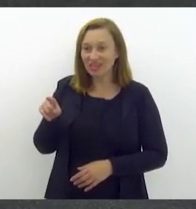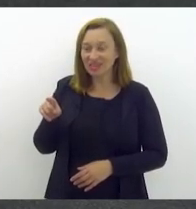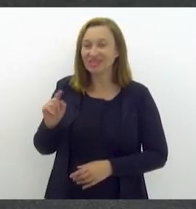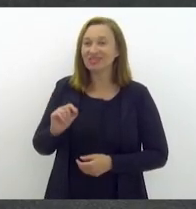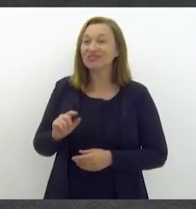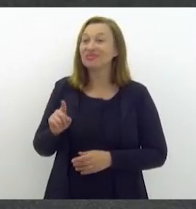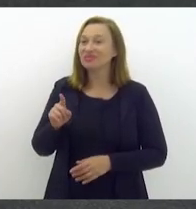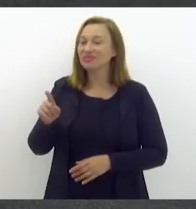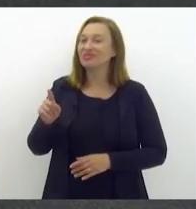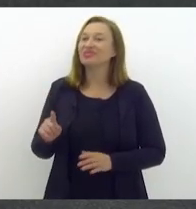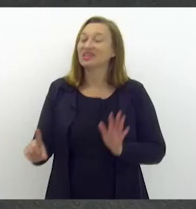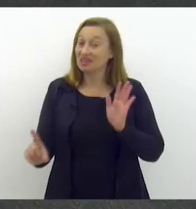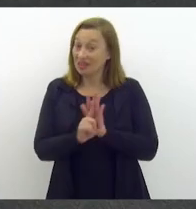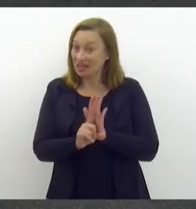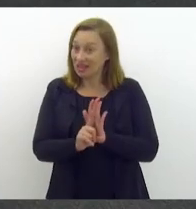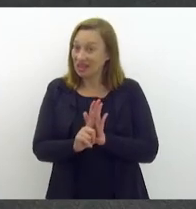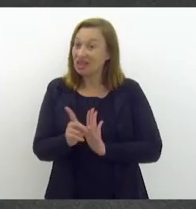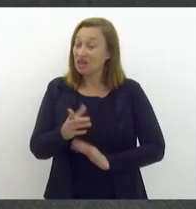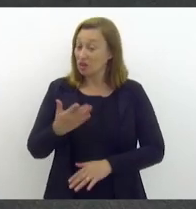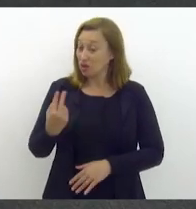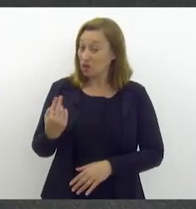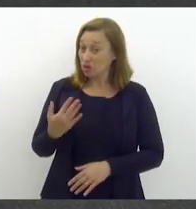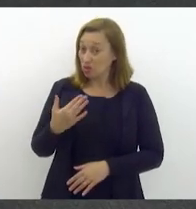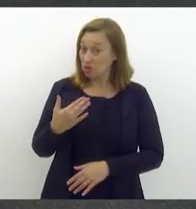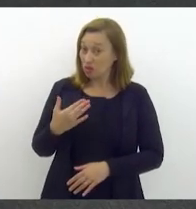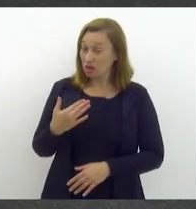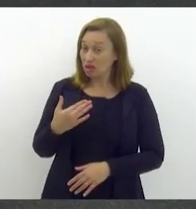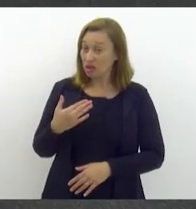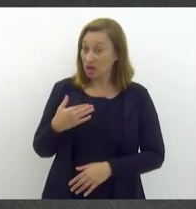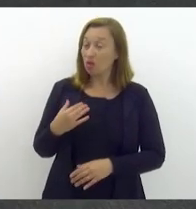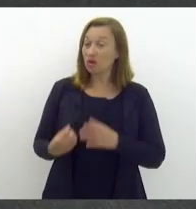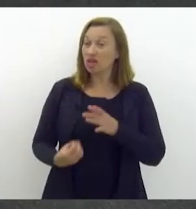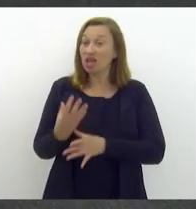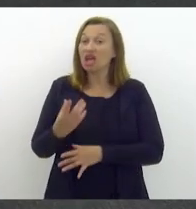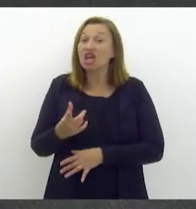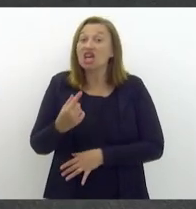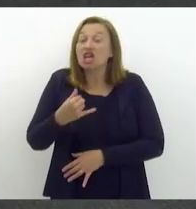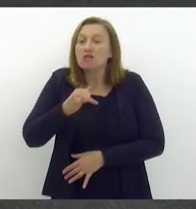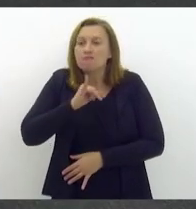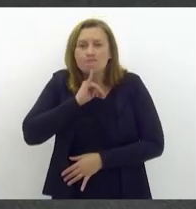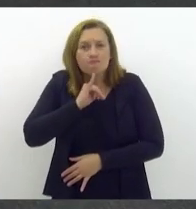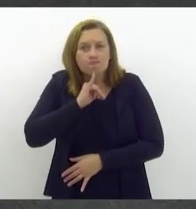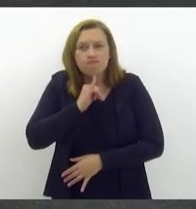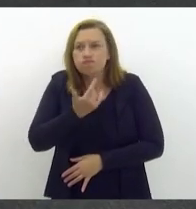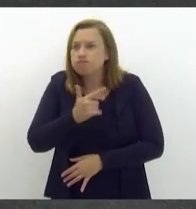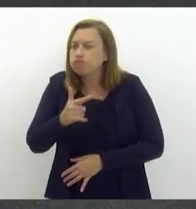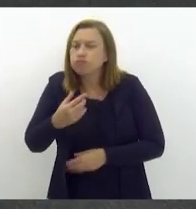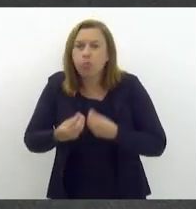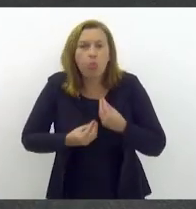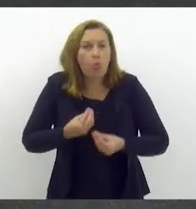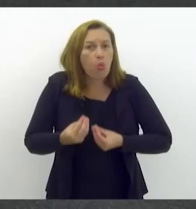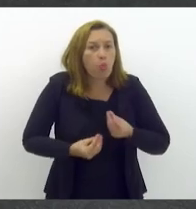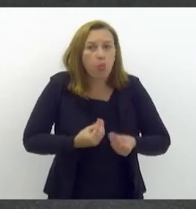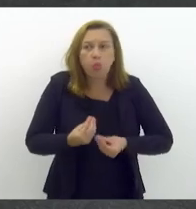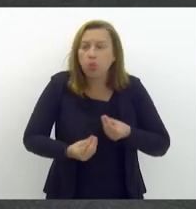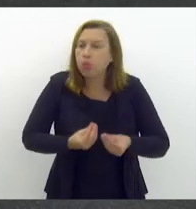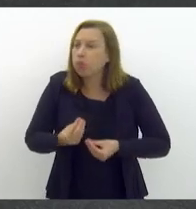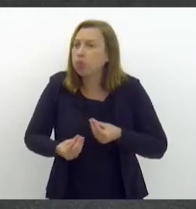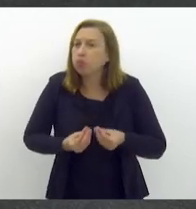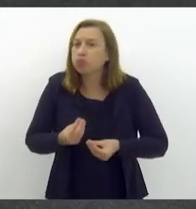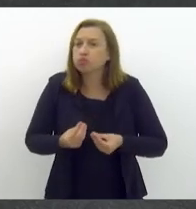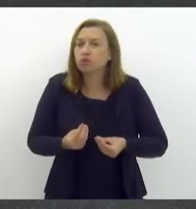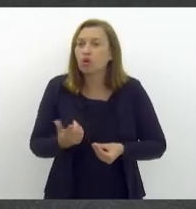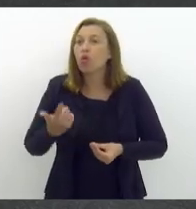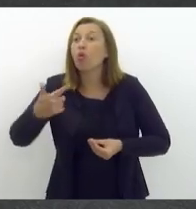essa lei, que é da nossa autoria, então, infelizmente, a gente não tem como ter